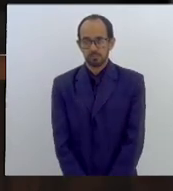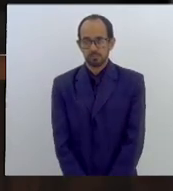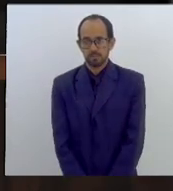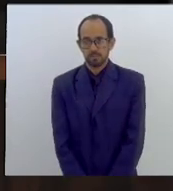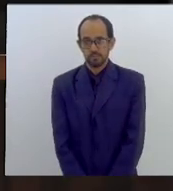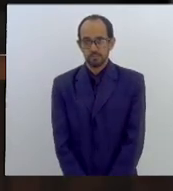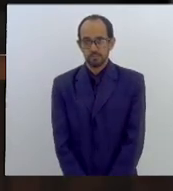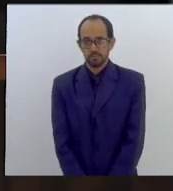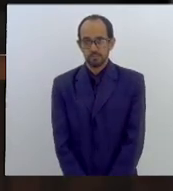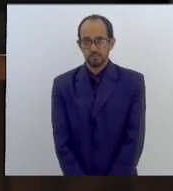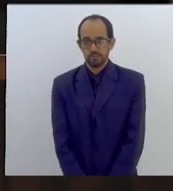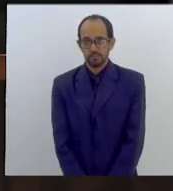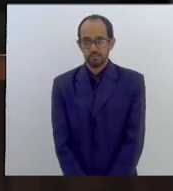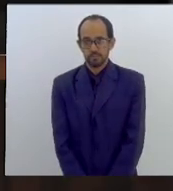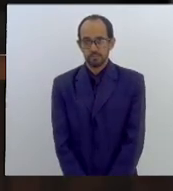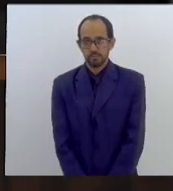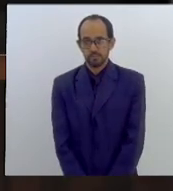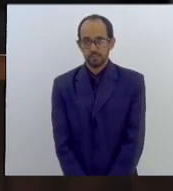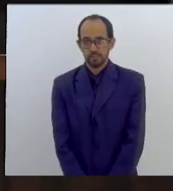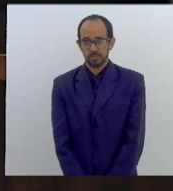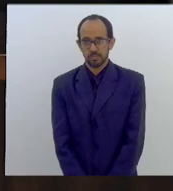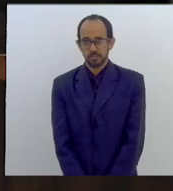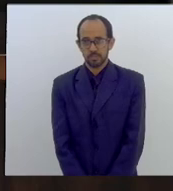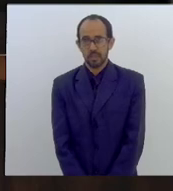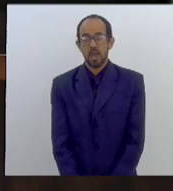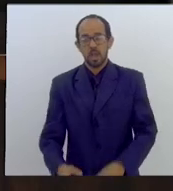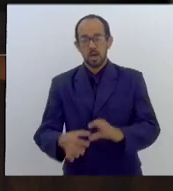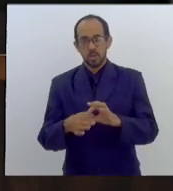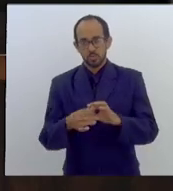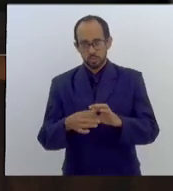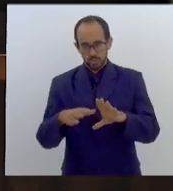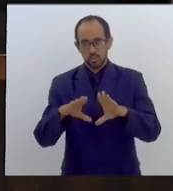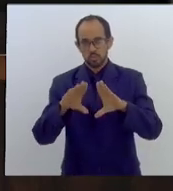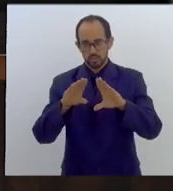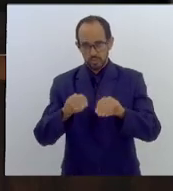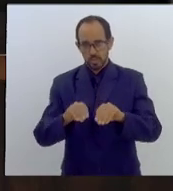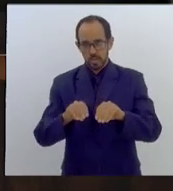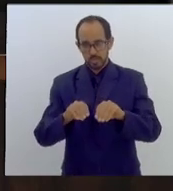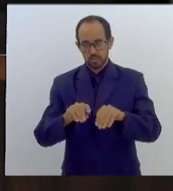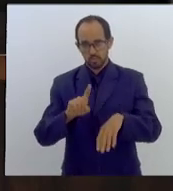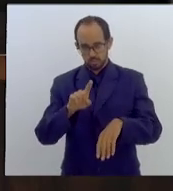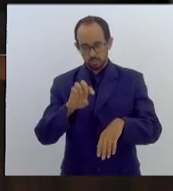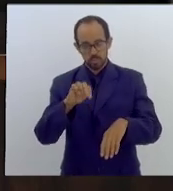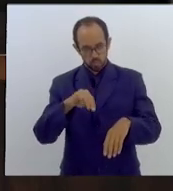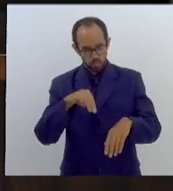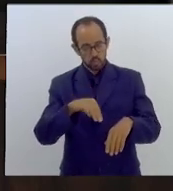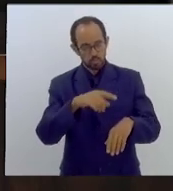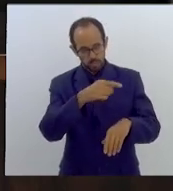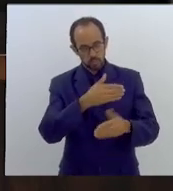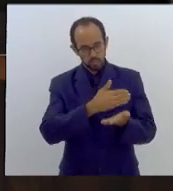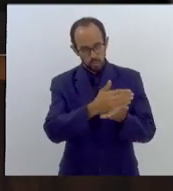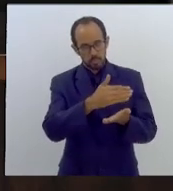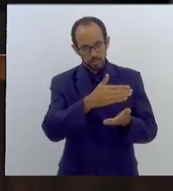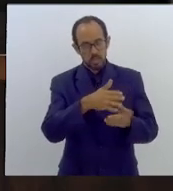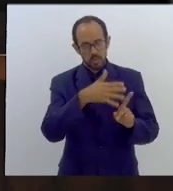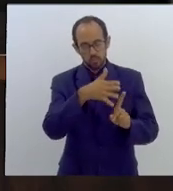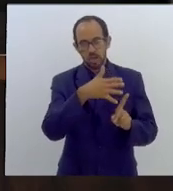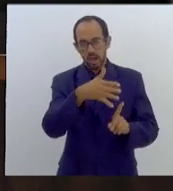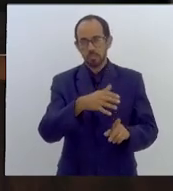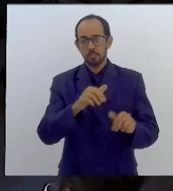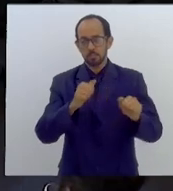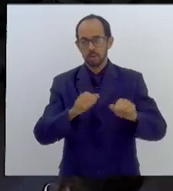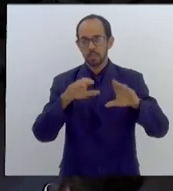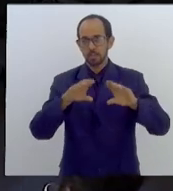nosso Eliomar. Então, autorizo aí a desligada, espero um minuto só para Vossa Excelência usar a palavra. Pode desligar o